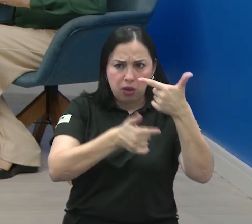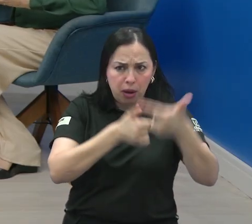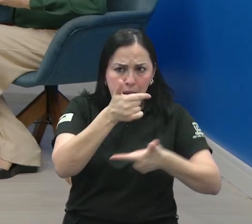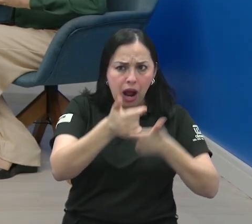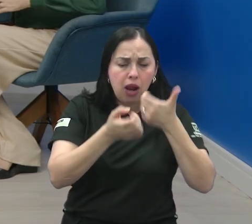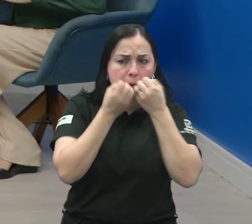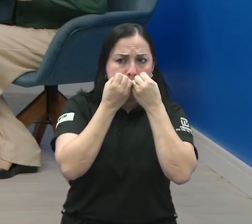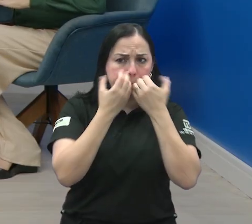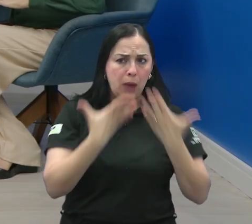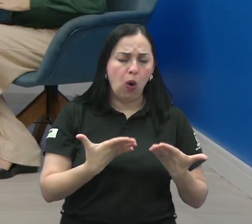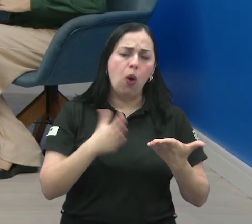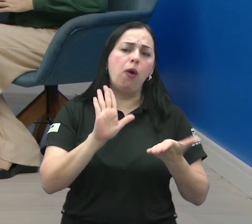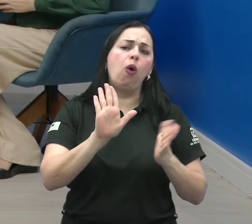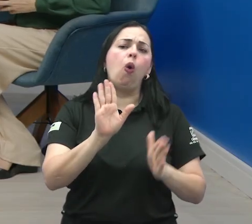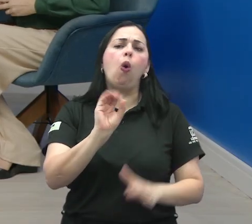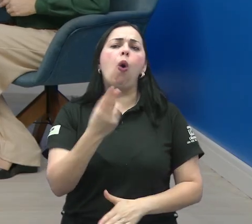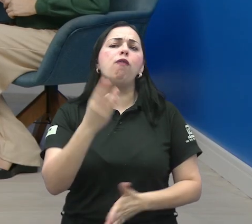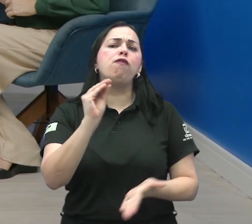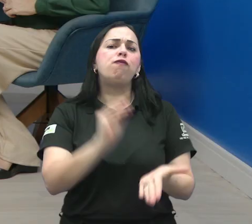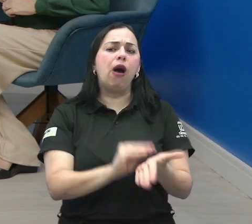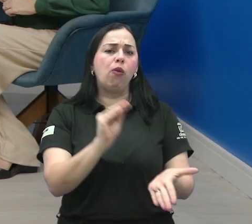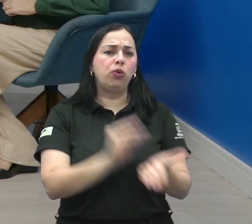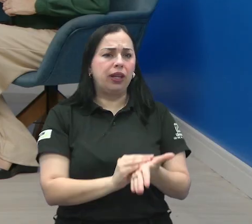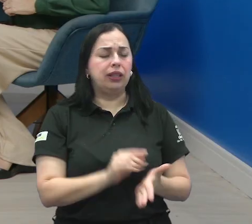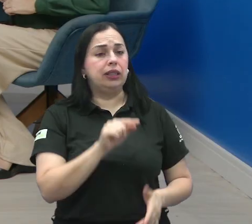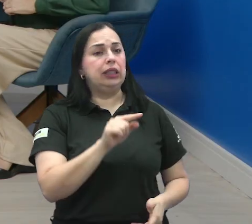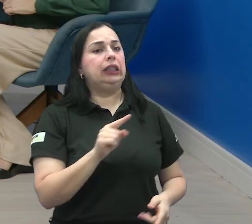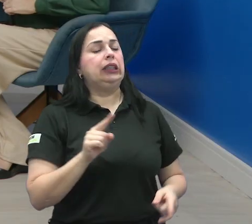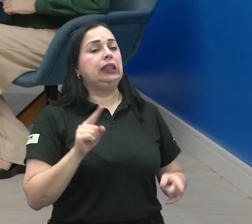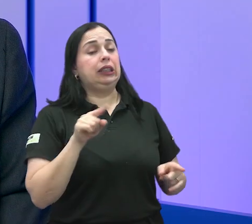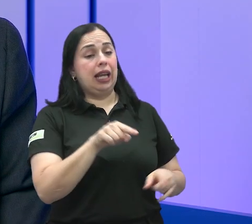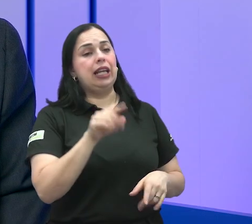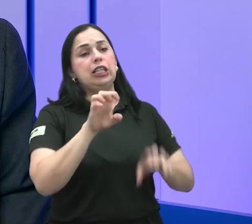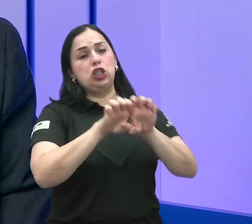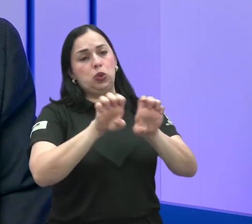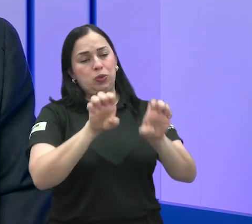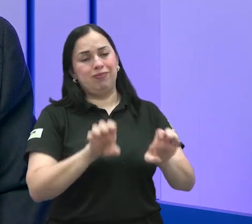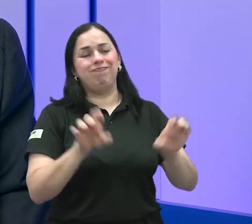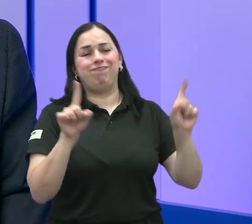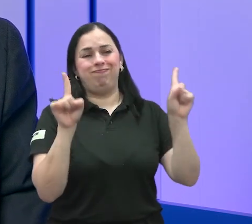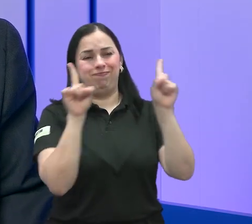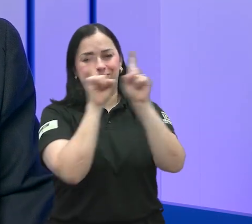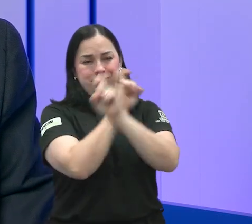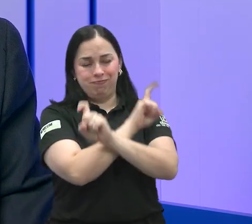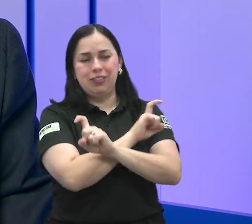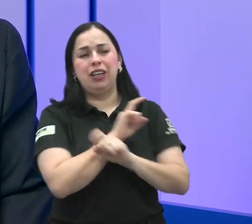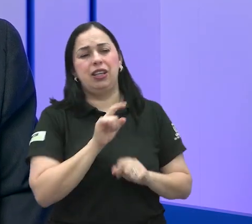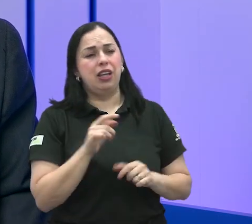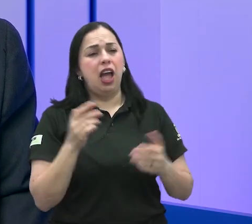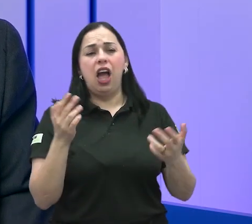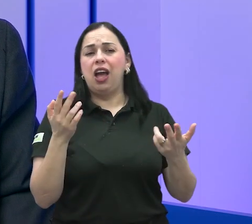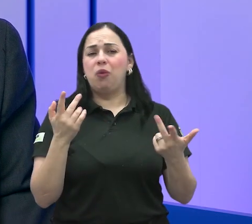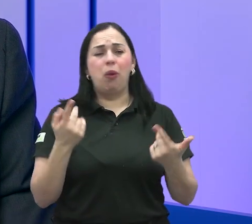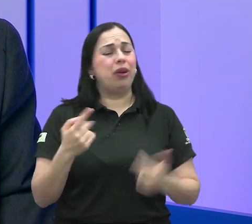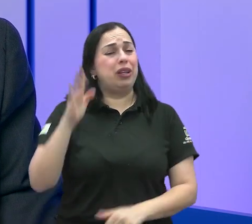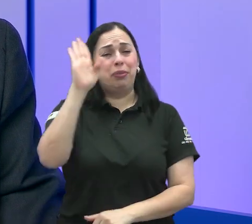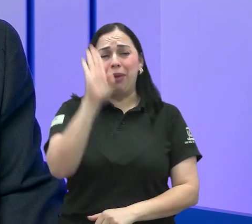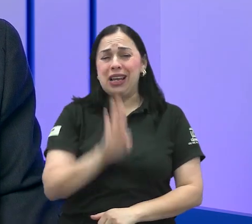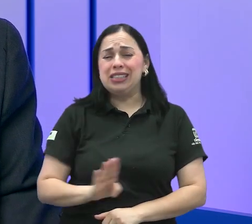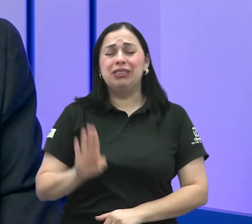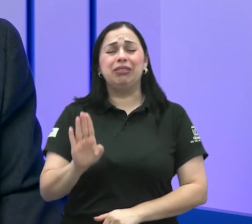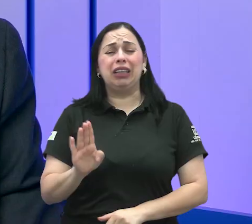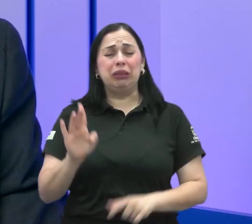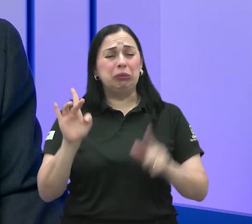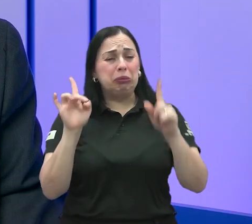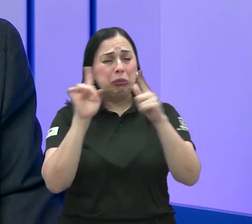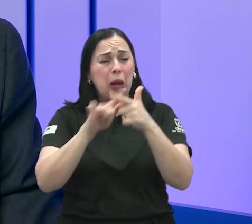trabalho correto ou ainda falta muita coisa? Olha, eles têm as dificuldades estruturais deles, como muitos setores no Brasil têm, porém eu